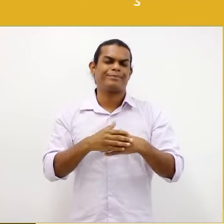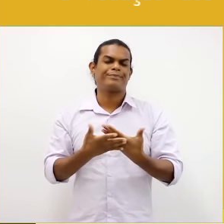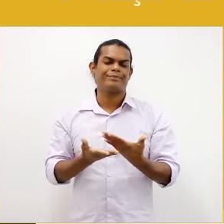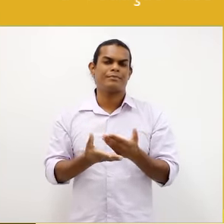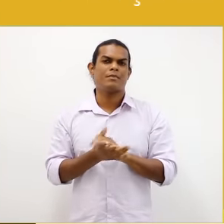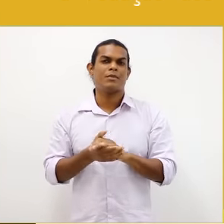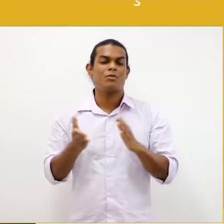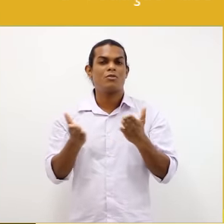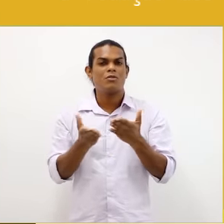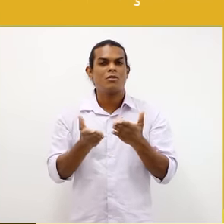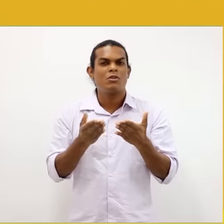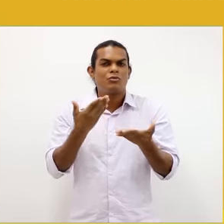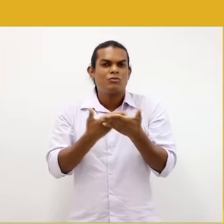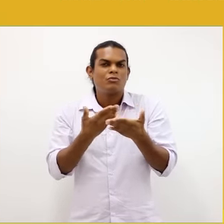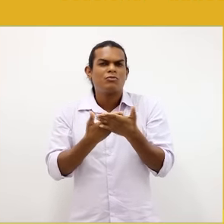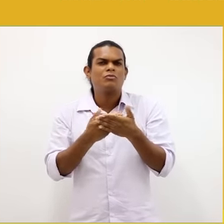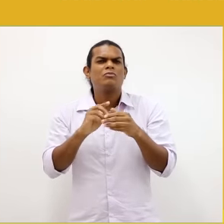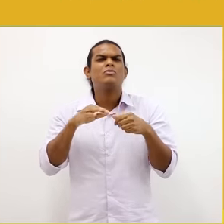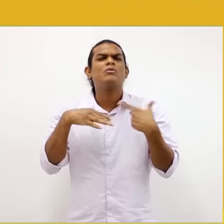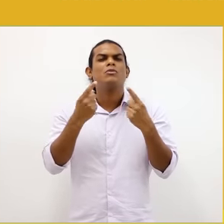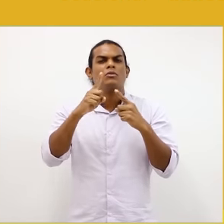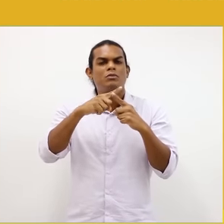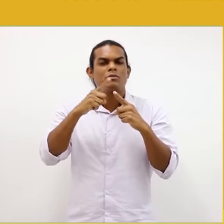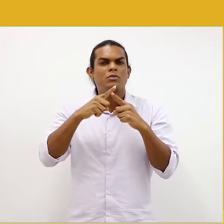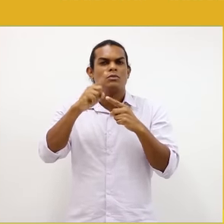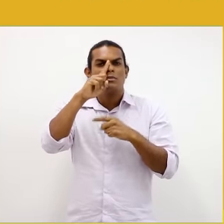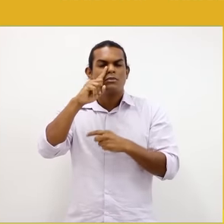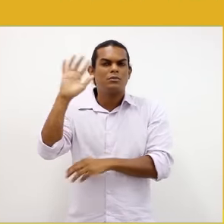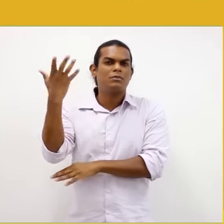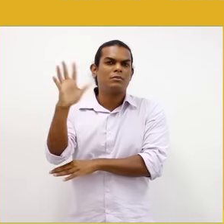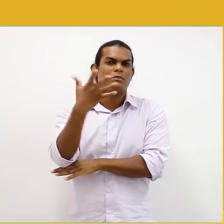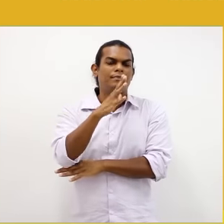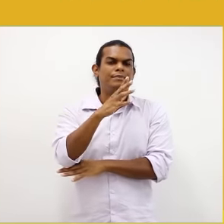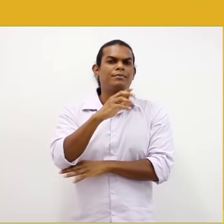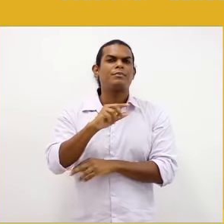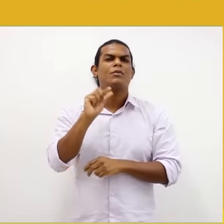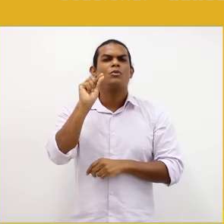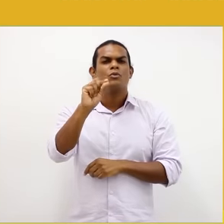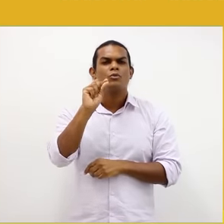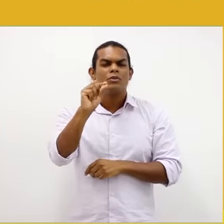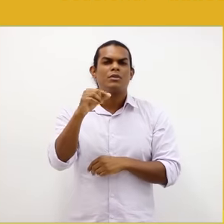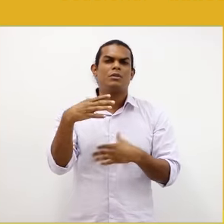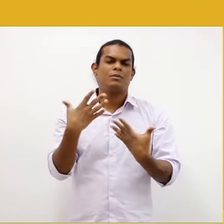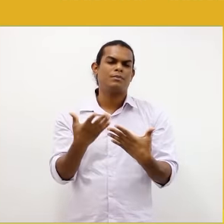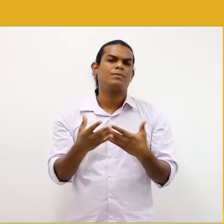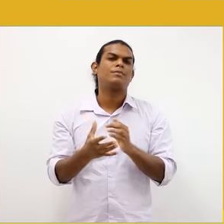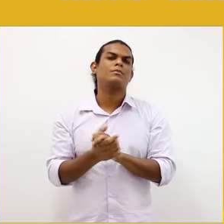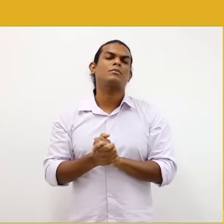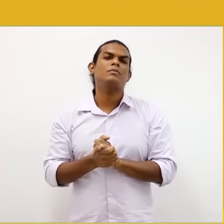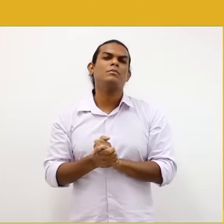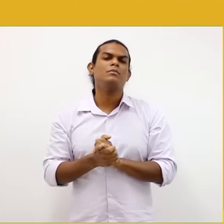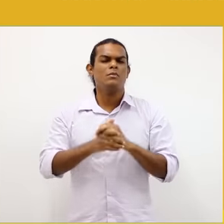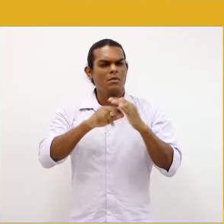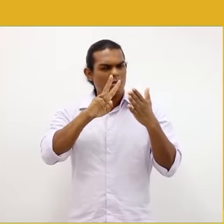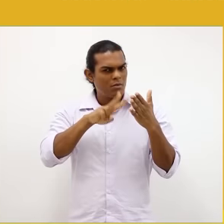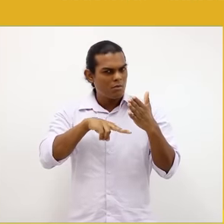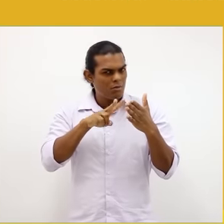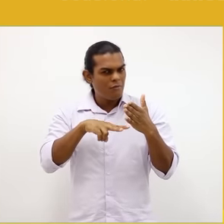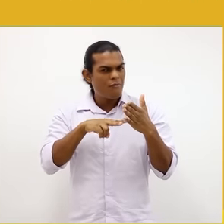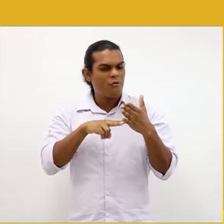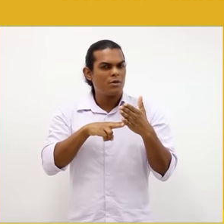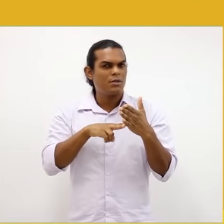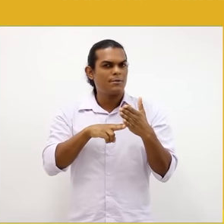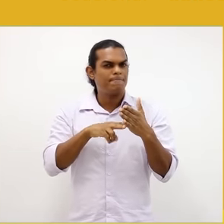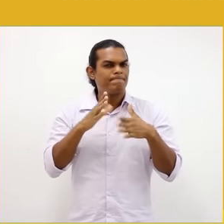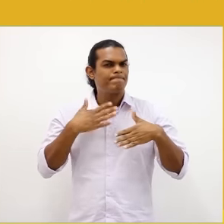quais são os riscos ambientais. Tá? Primeiro, o conceito de risco ambiental. Eu vou ler especificamente para nós